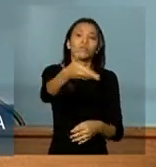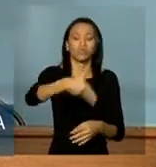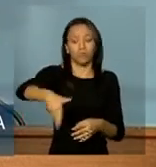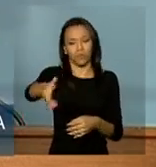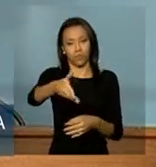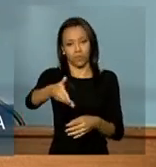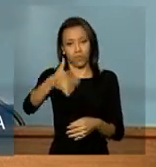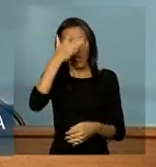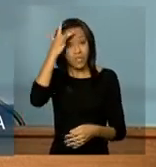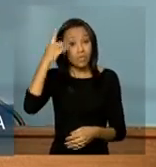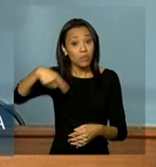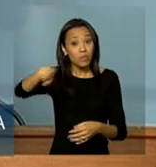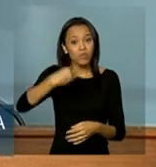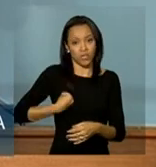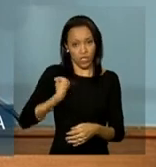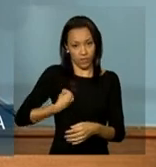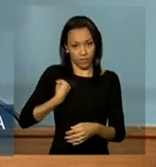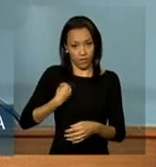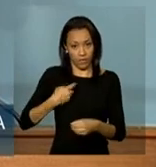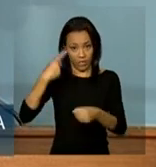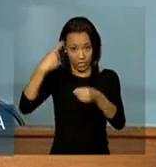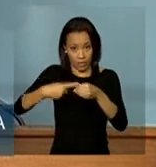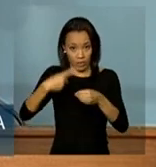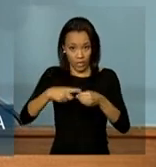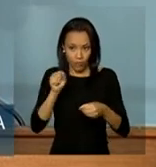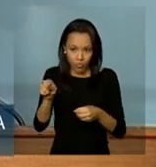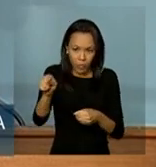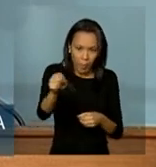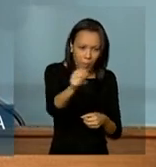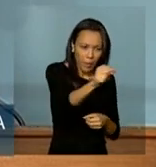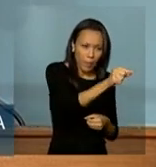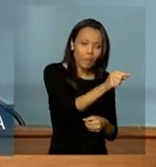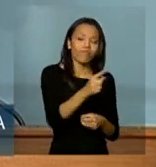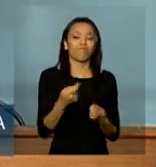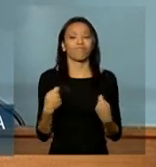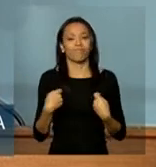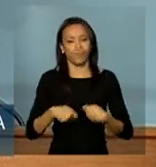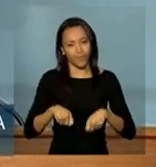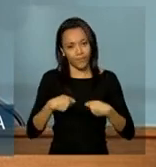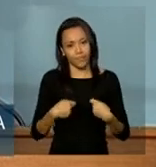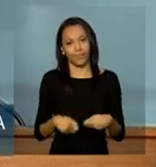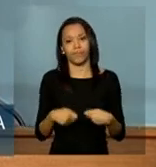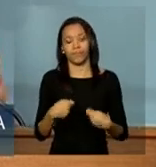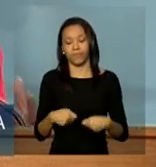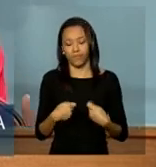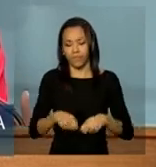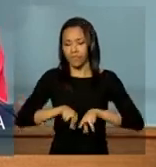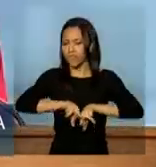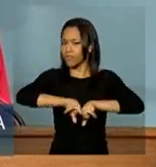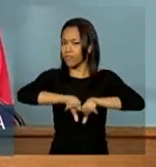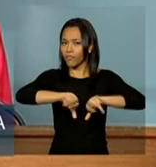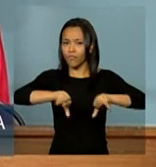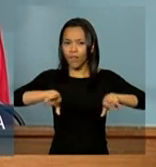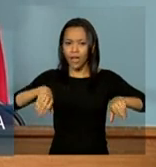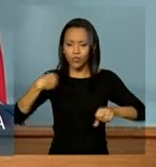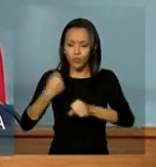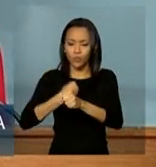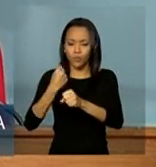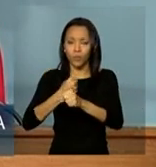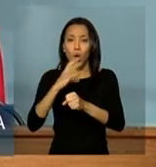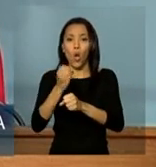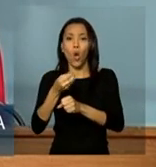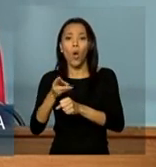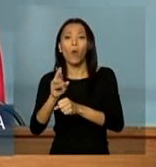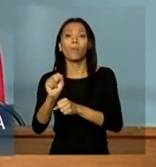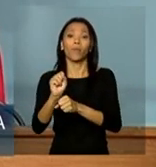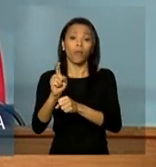população desses municípios precisa de várias obras que os prefeitos podem